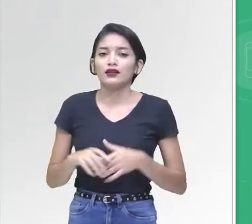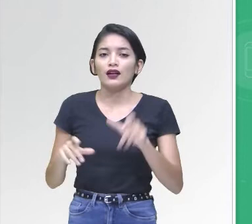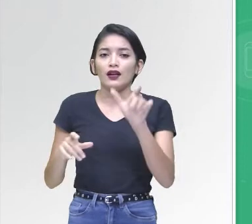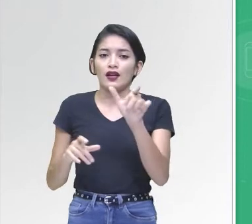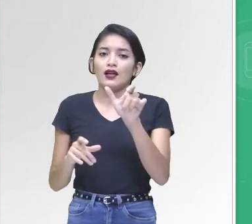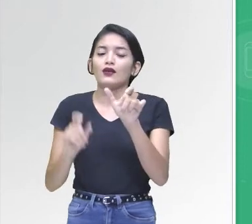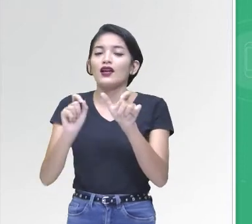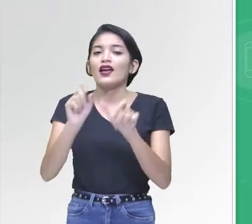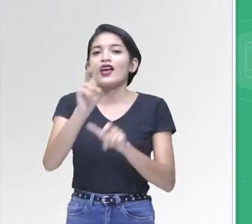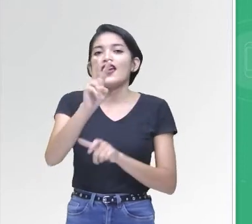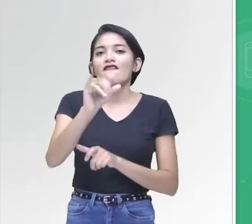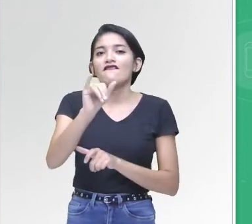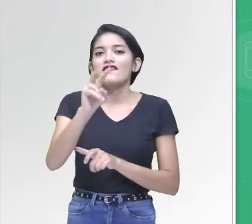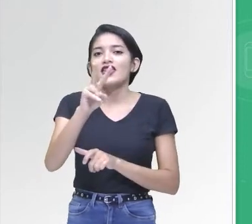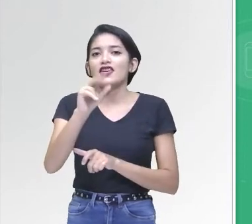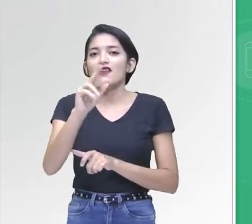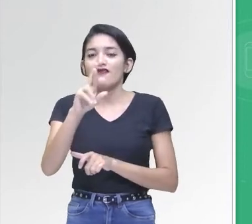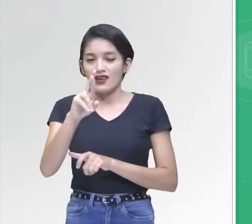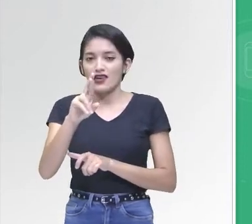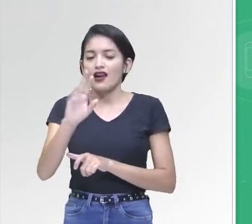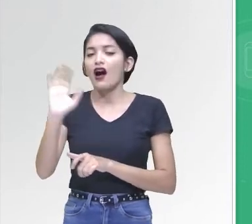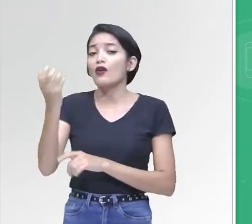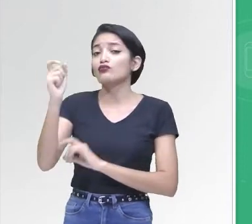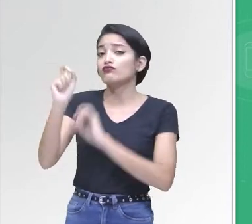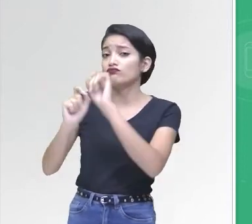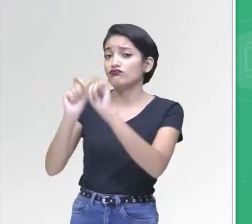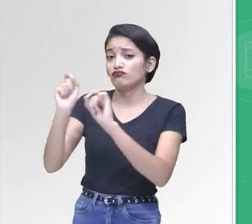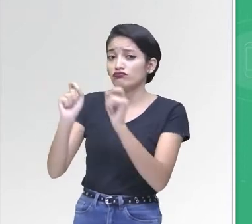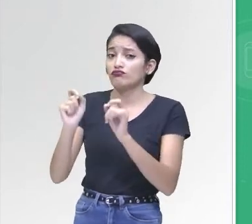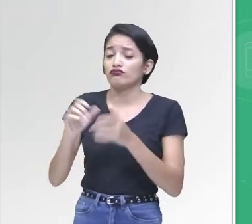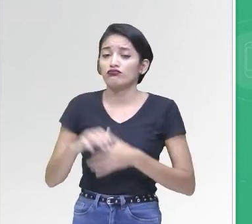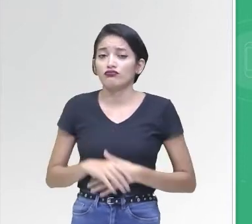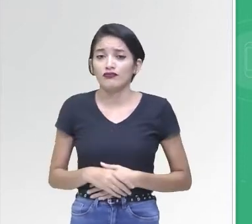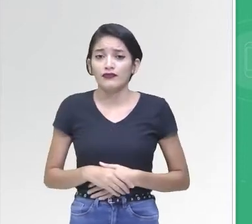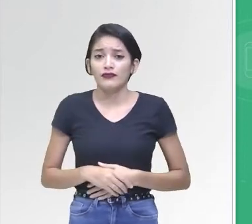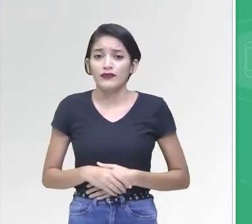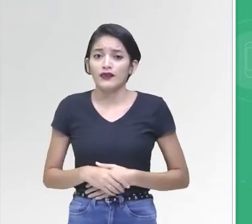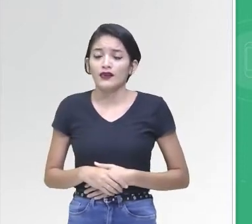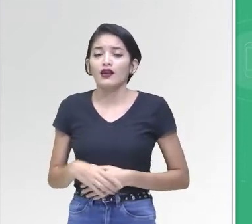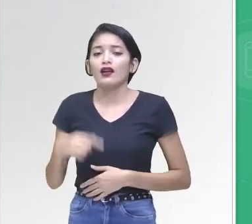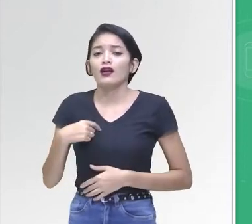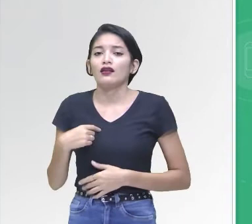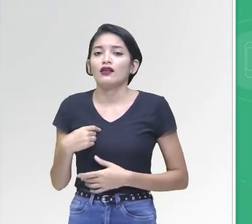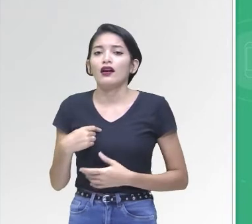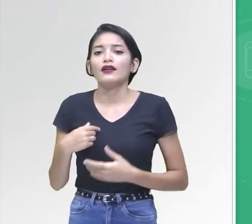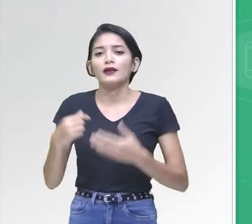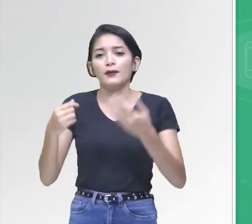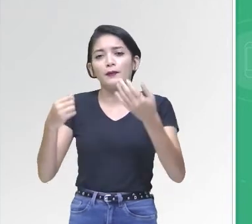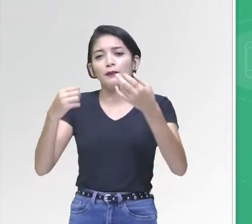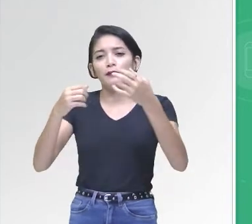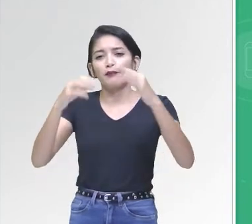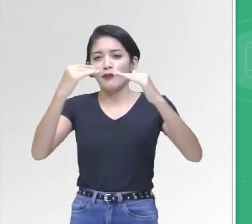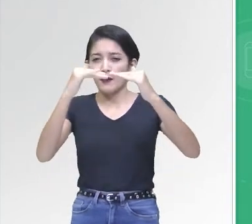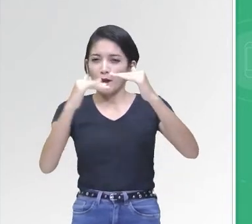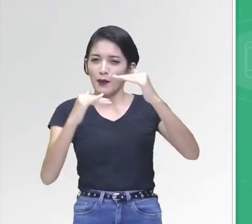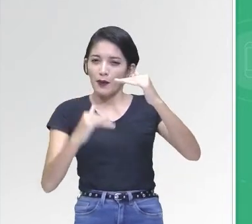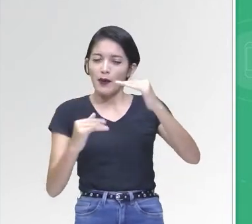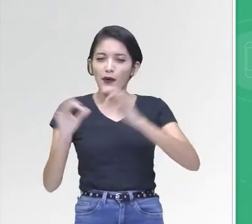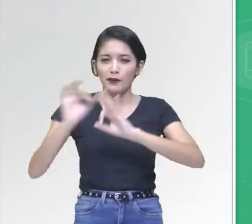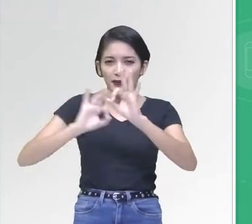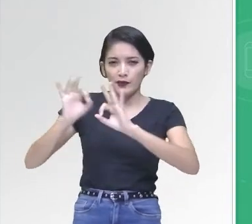certo? O que é que vai acontecer? Yo, vamos para cá, ó. Yo bibo, tu bibes, él